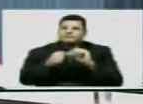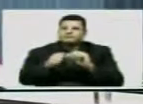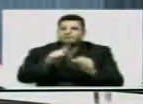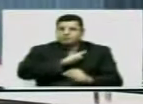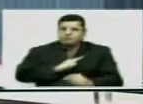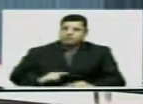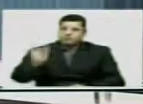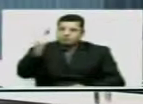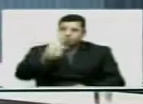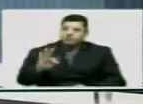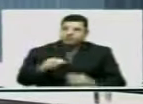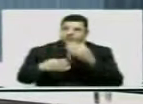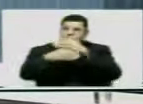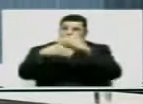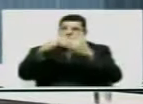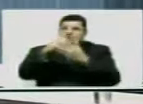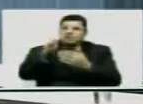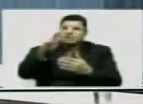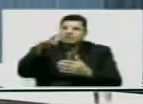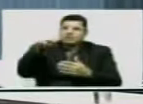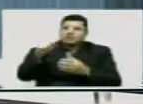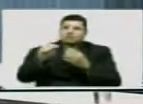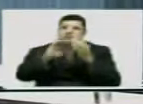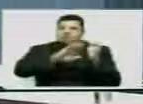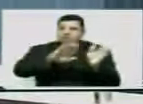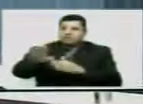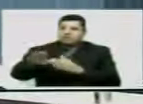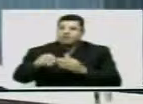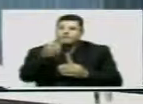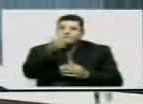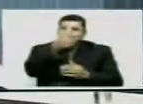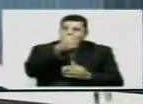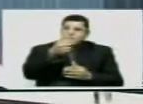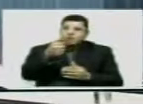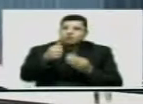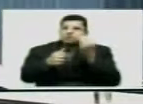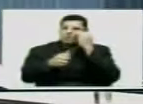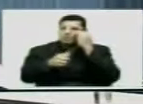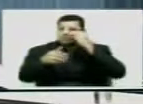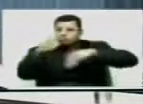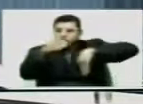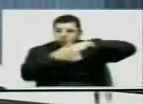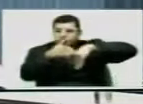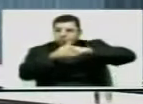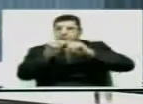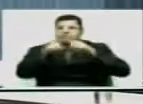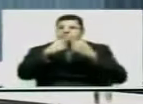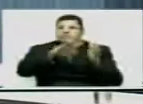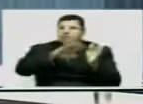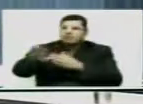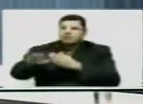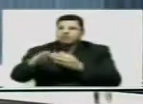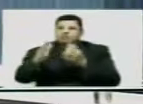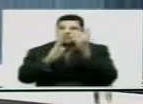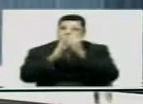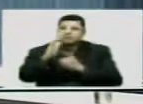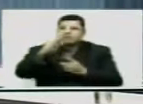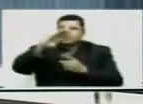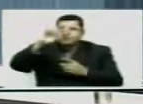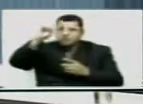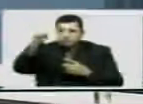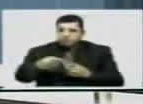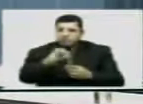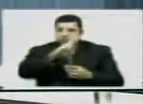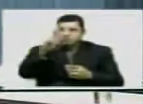governo federal e a obra da Arena, que deixará muito pouco do ponto de vista esportivo, mas que deixará uma dívida de quase